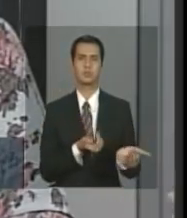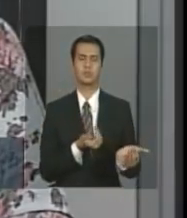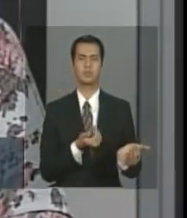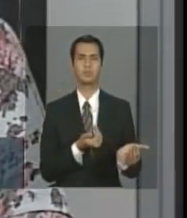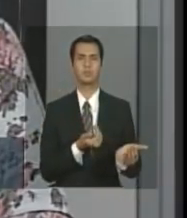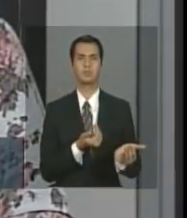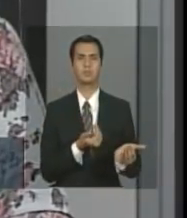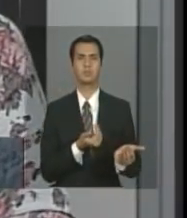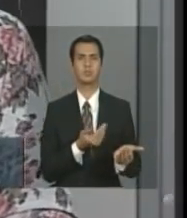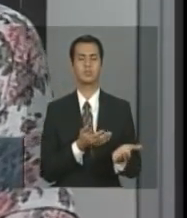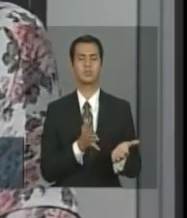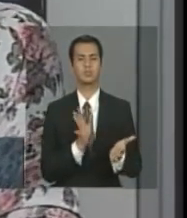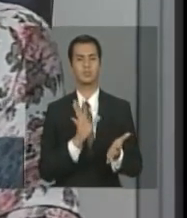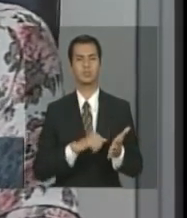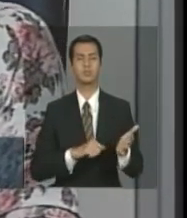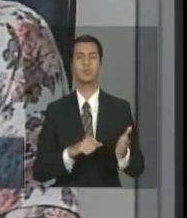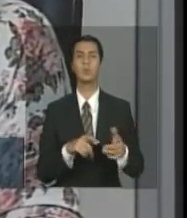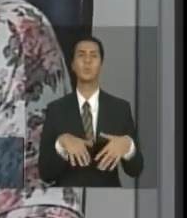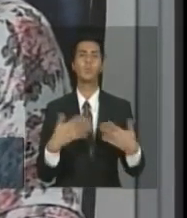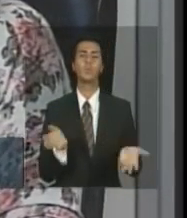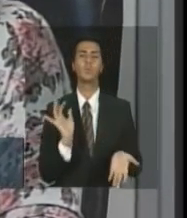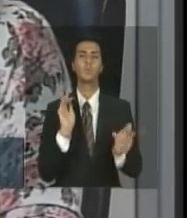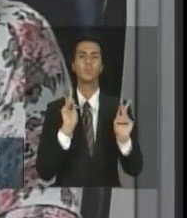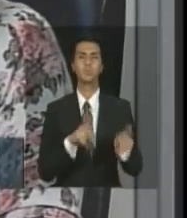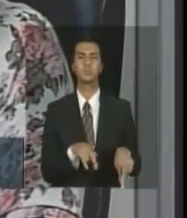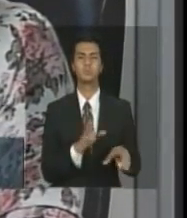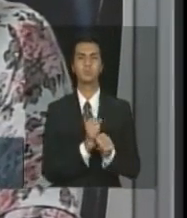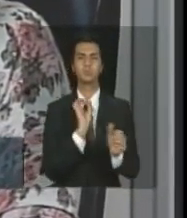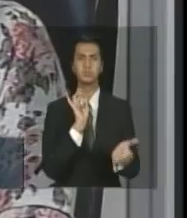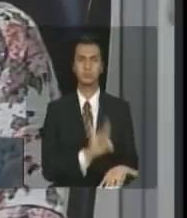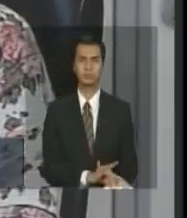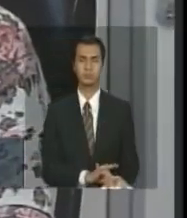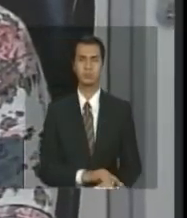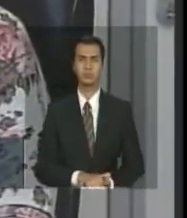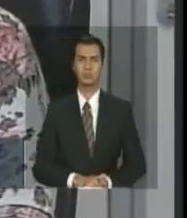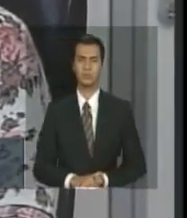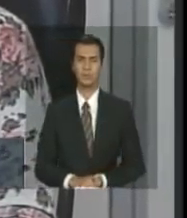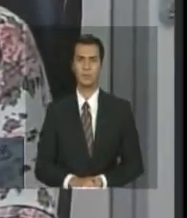assim? Qual é o público real mesmo? Eles dizem que essa população se manteve.